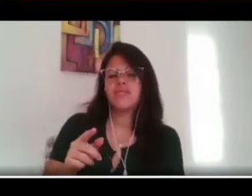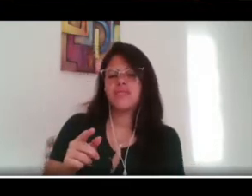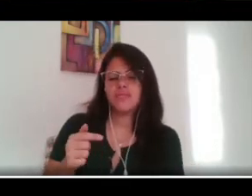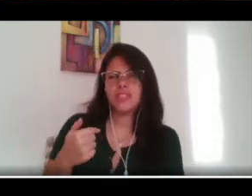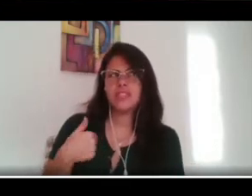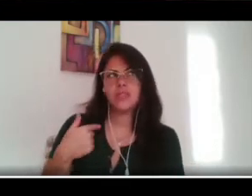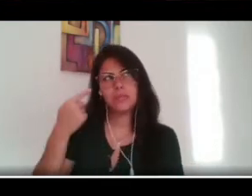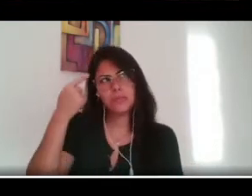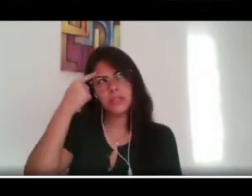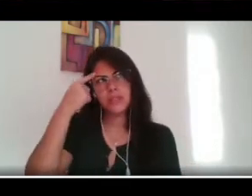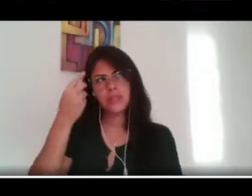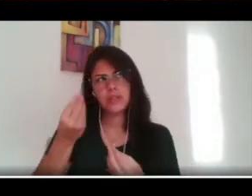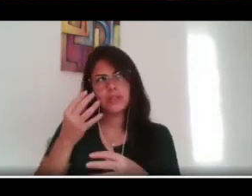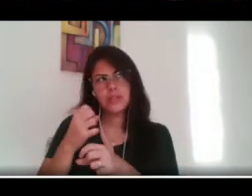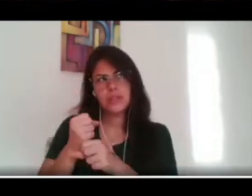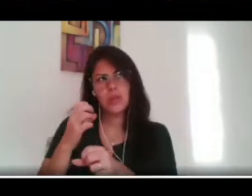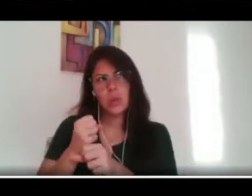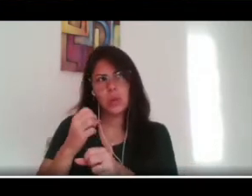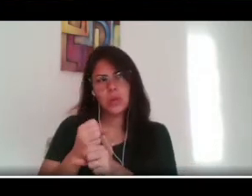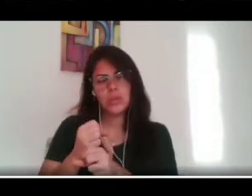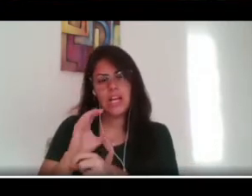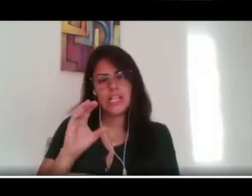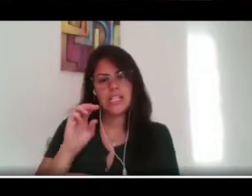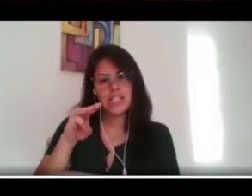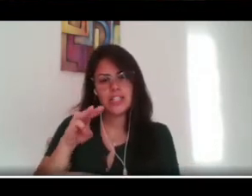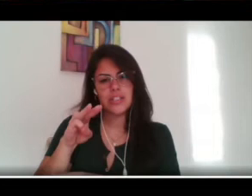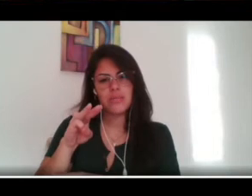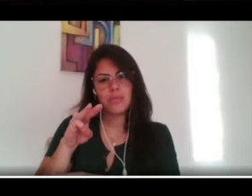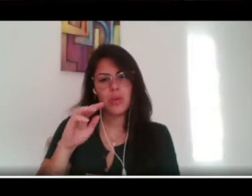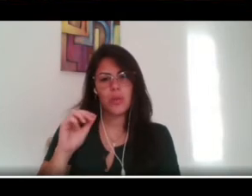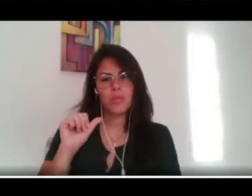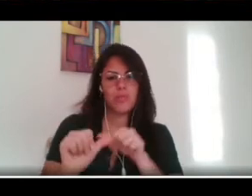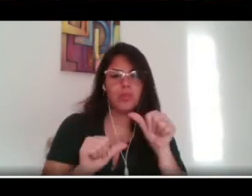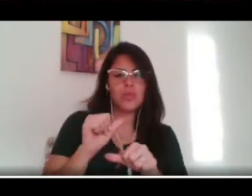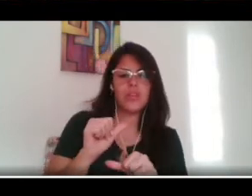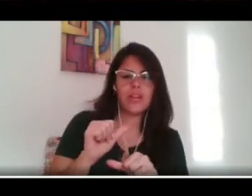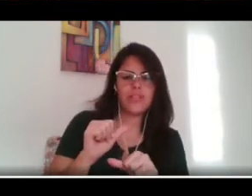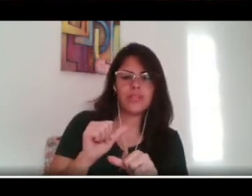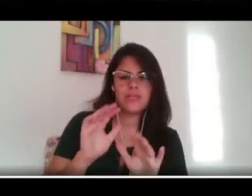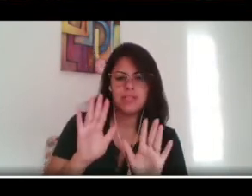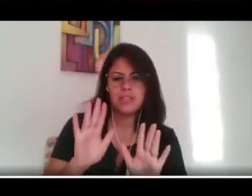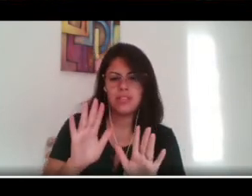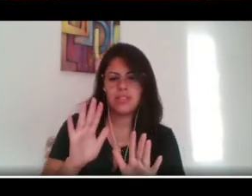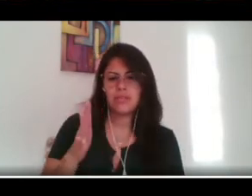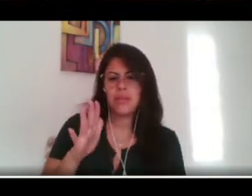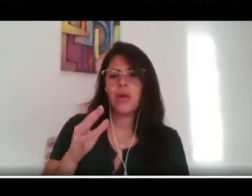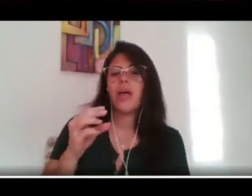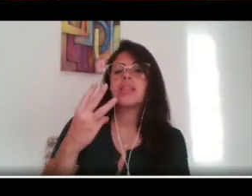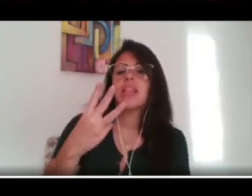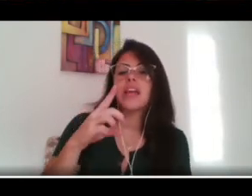Fiz. Dá mais ou menos 3,33 metros. Então, o deslocamento